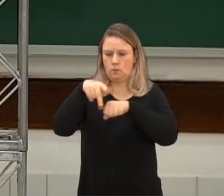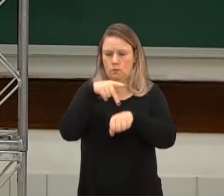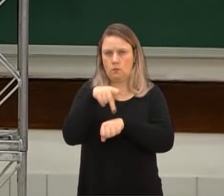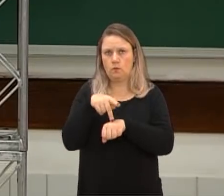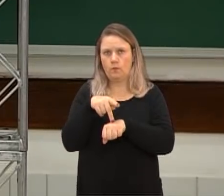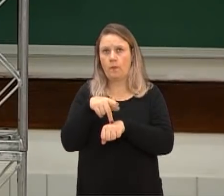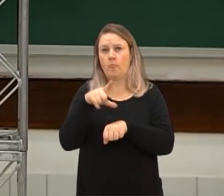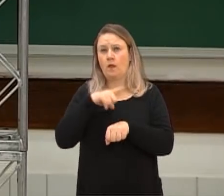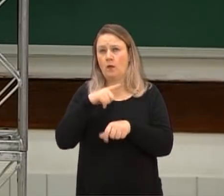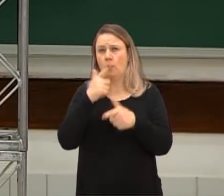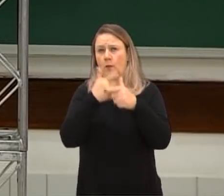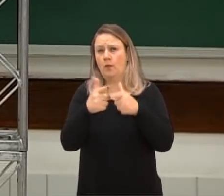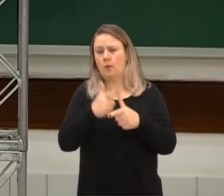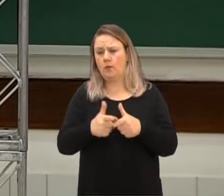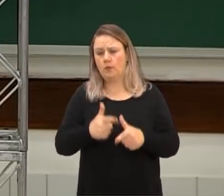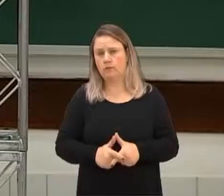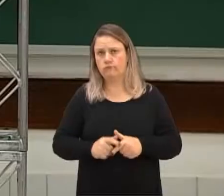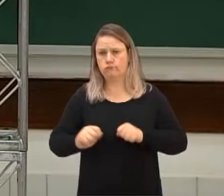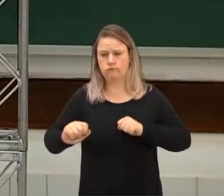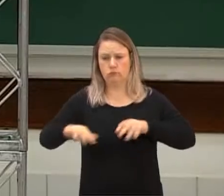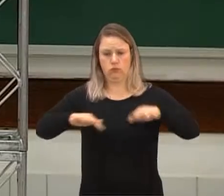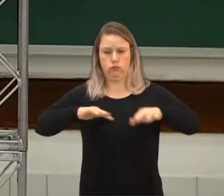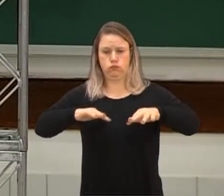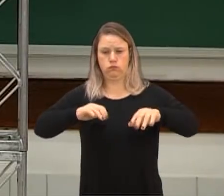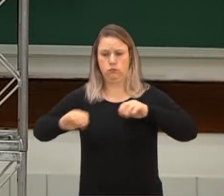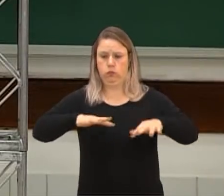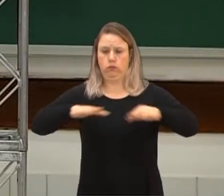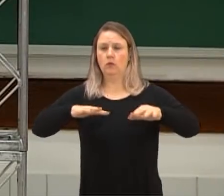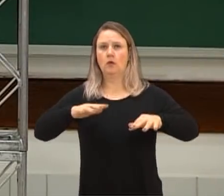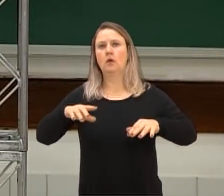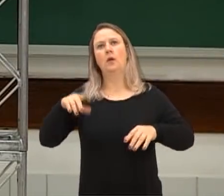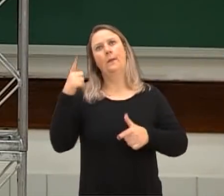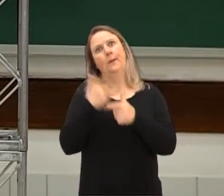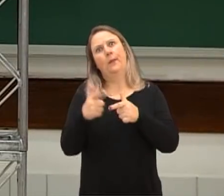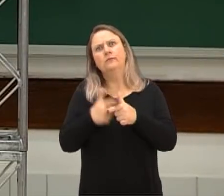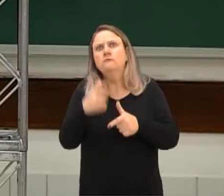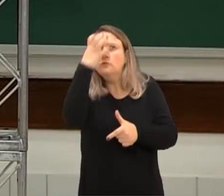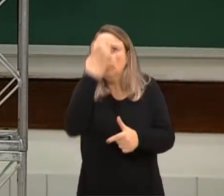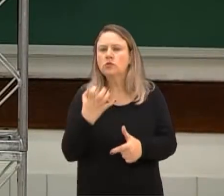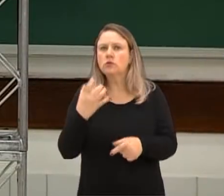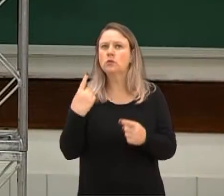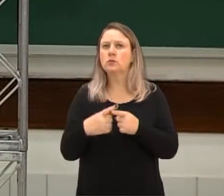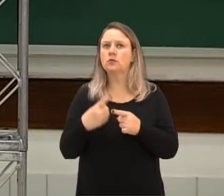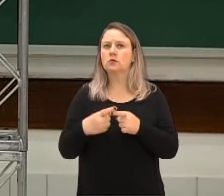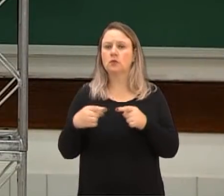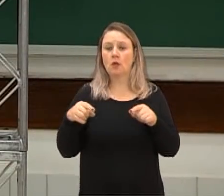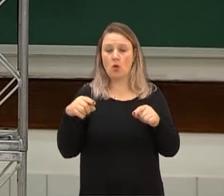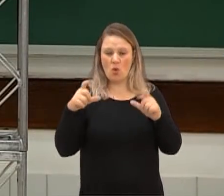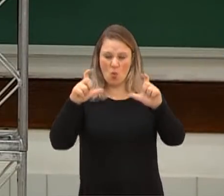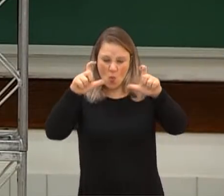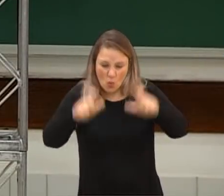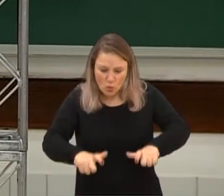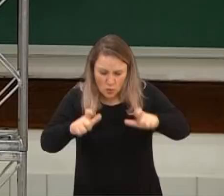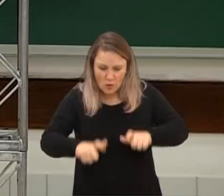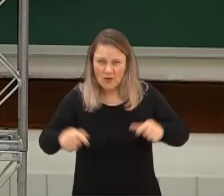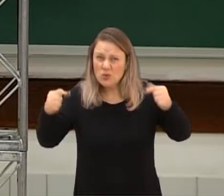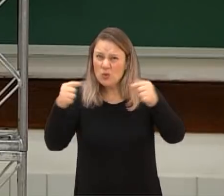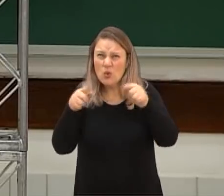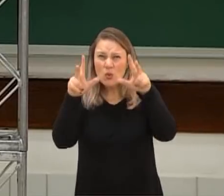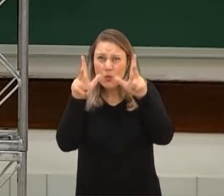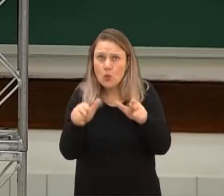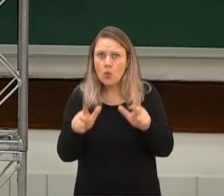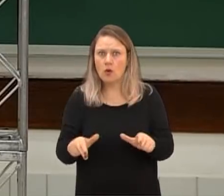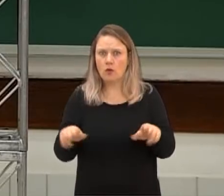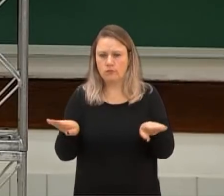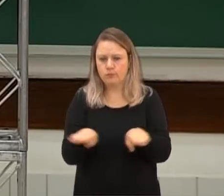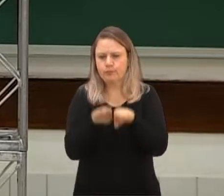há grandes problemas com abalos sísmicos, com vulcanismo, porque esses países estão no encontro dessas placas tectônicas que a gente vai ver daqui a